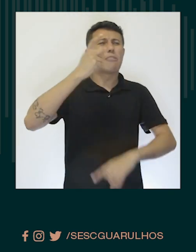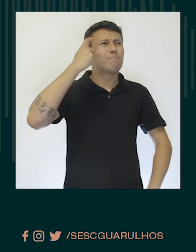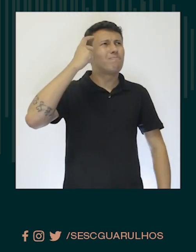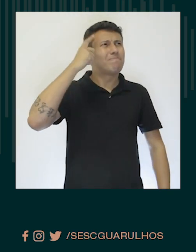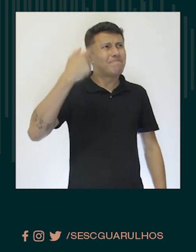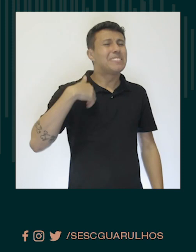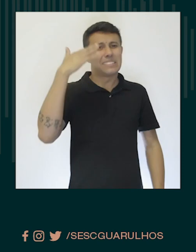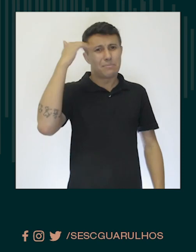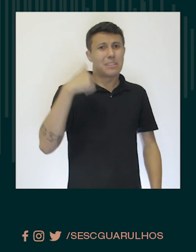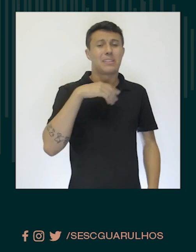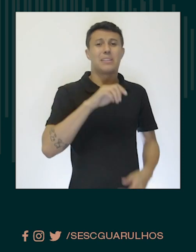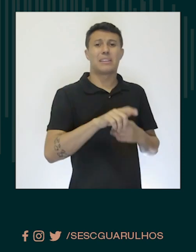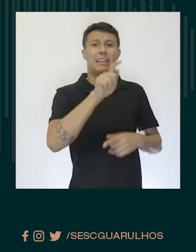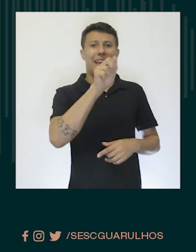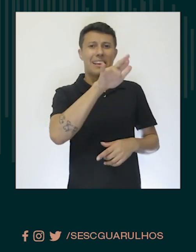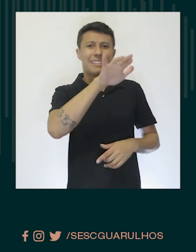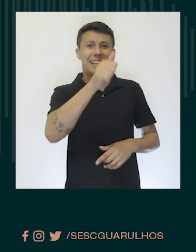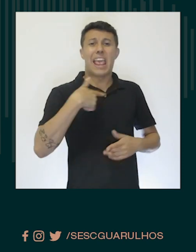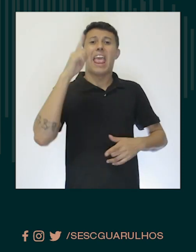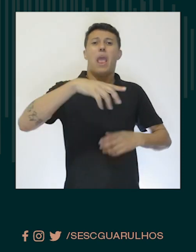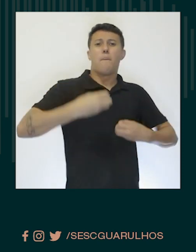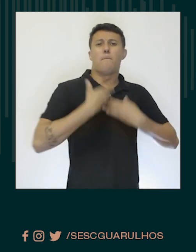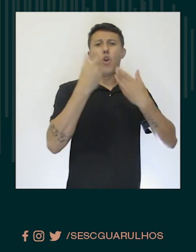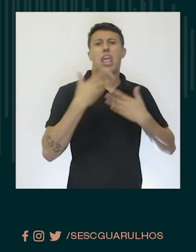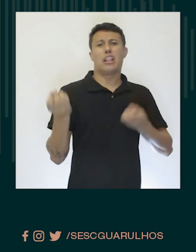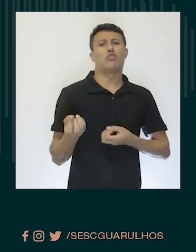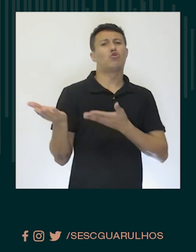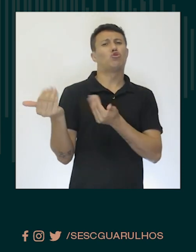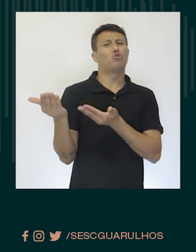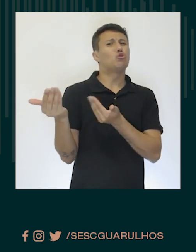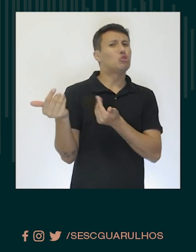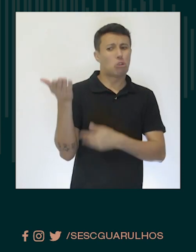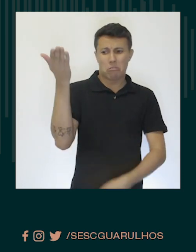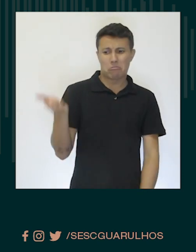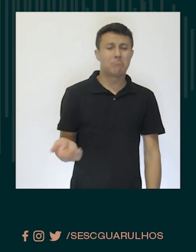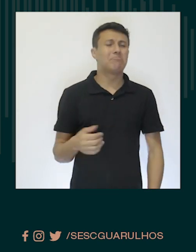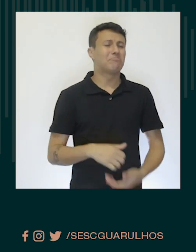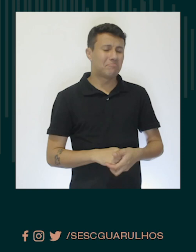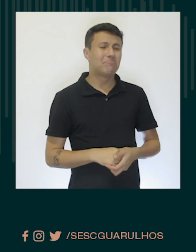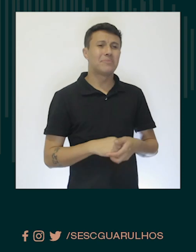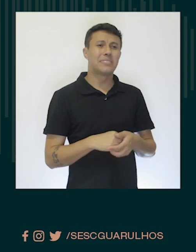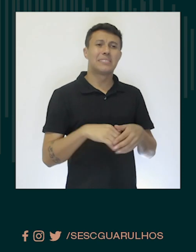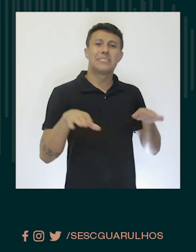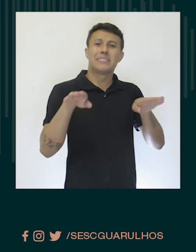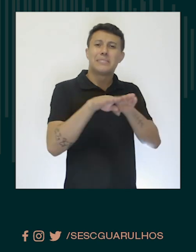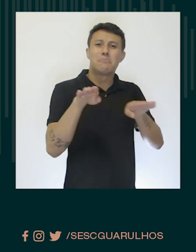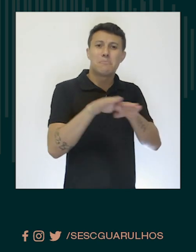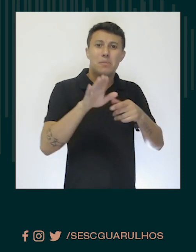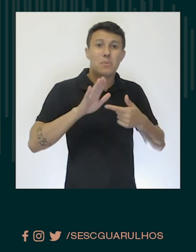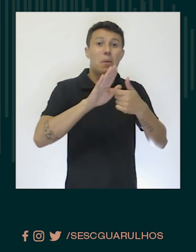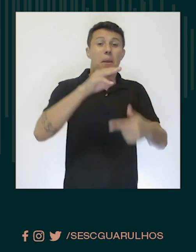da cidade. Jovem, bem jovem também. E quero enfatizar o trabalho do Malcolm, que é um cara que está